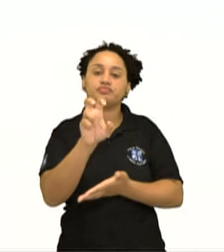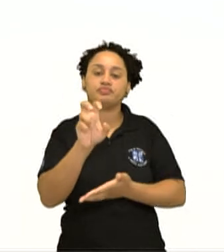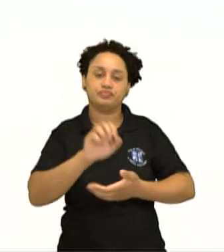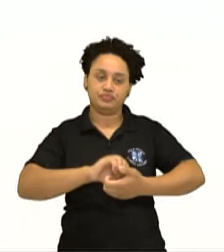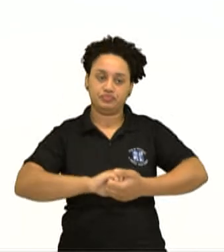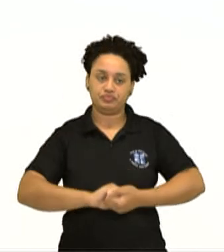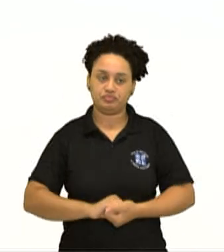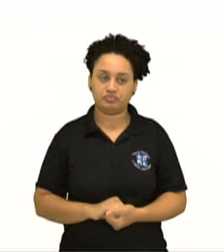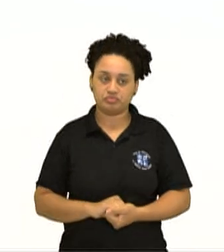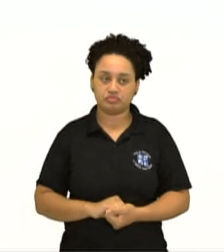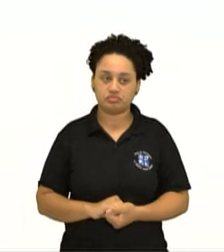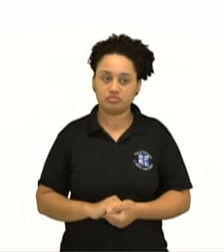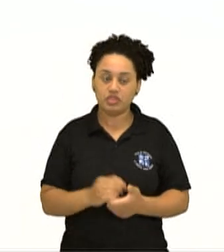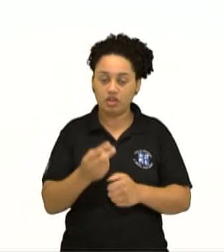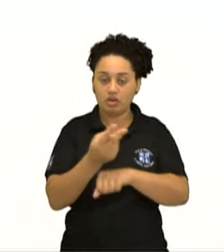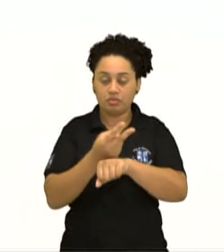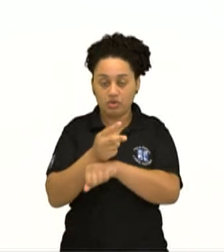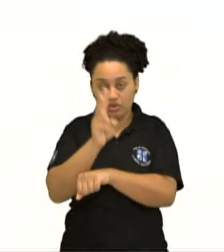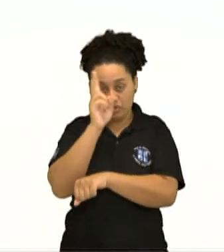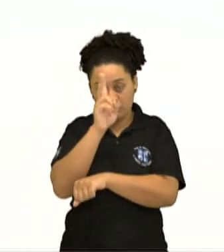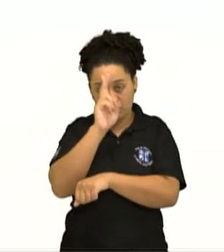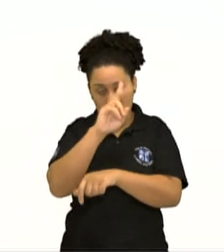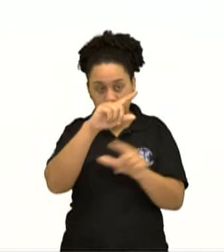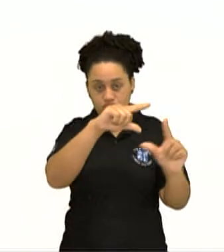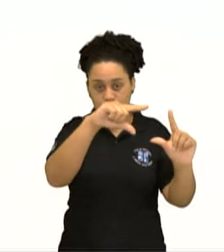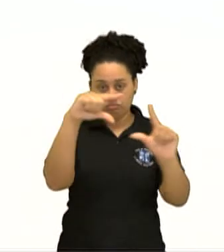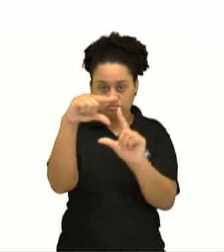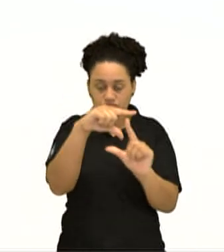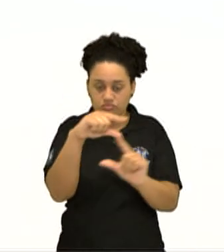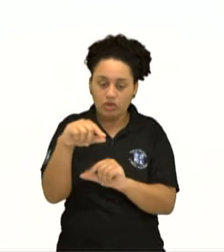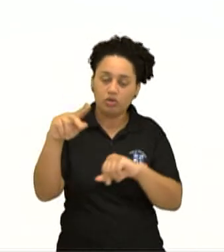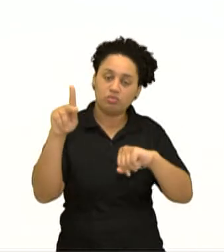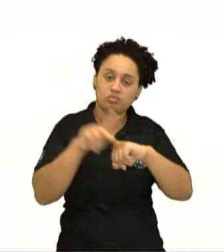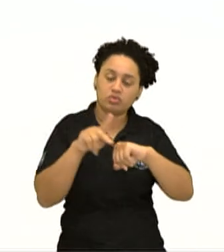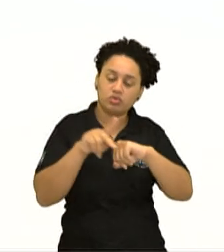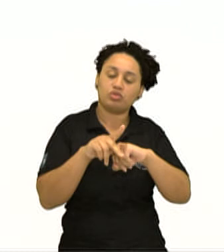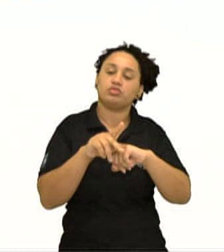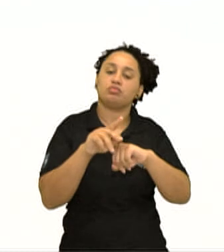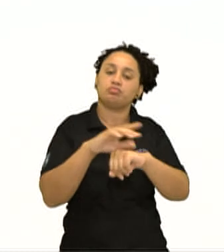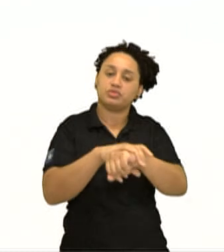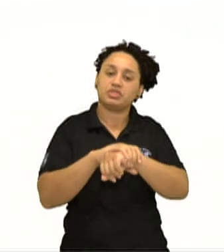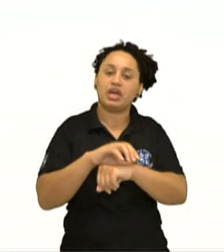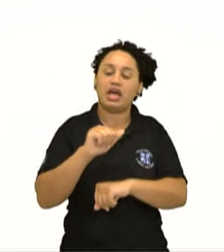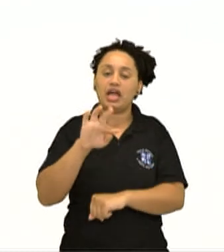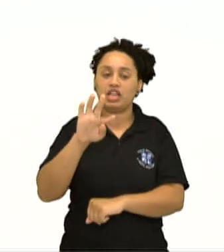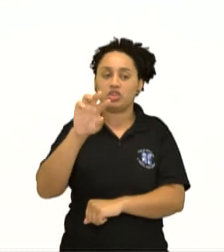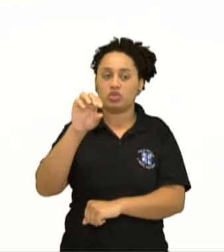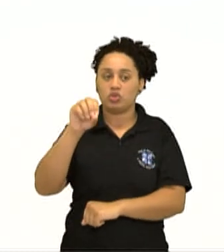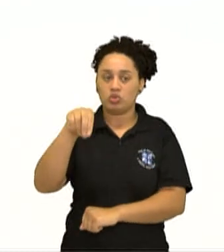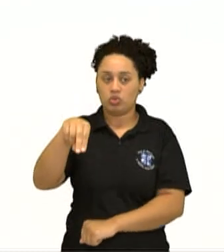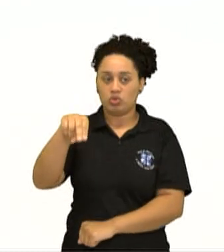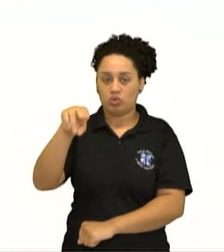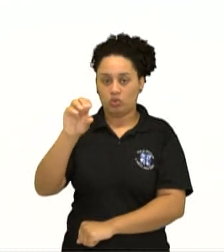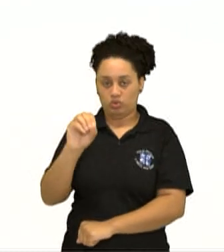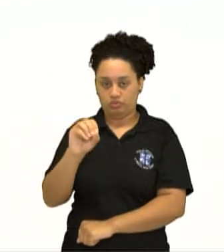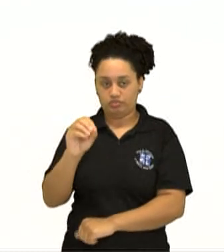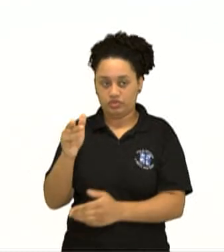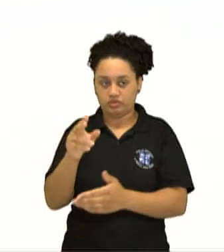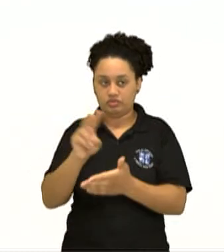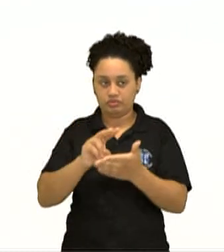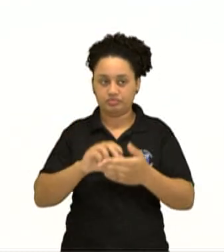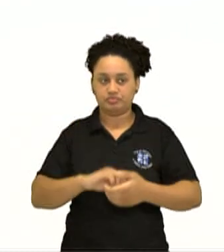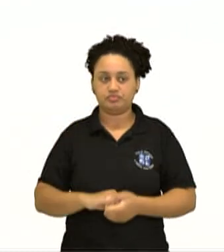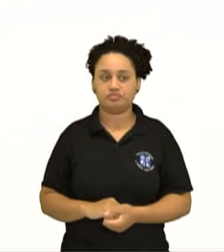chicos. Busca em la historieta um pronombre possessivo átono. Vamos a ler. Pero, ¿por